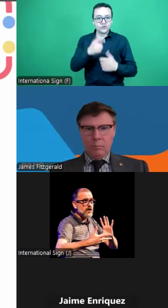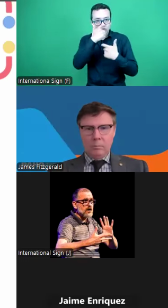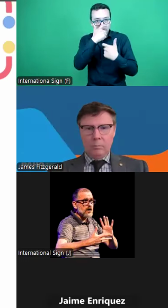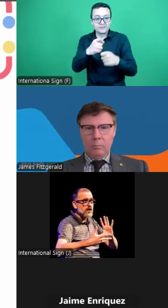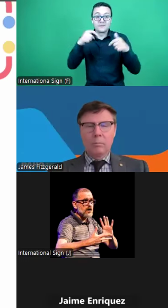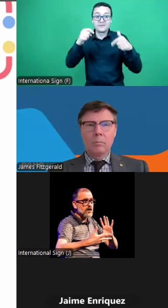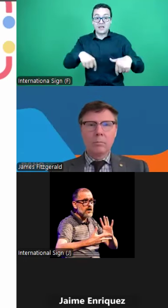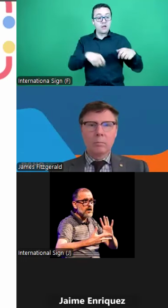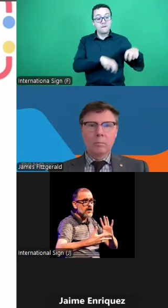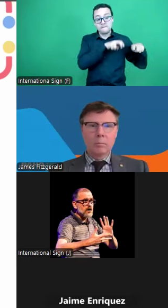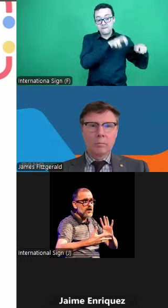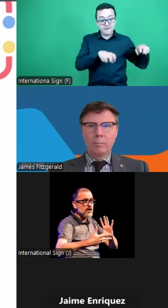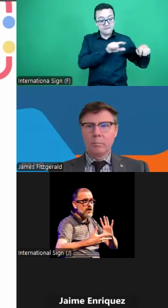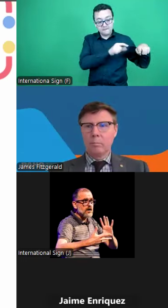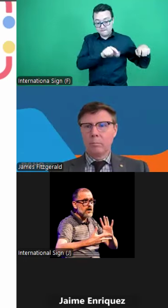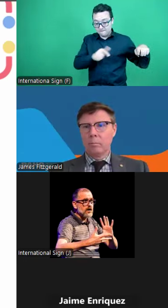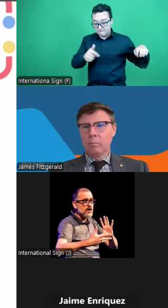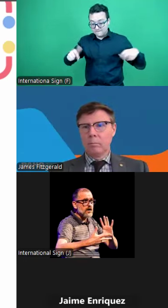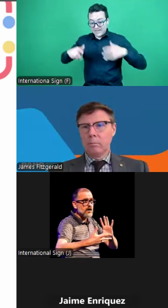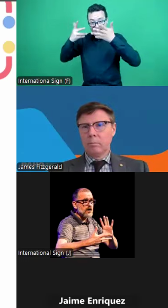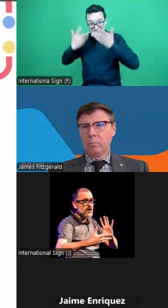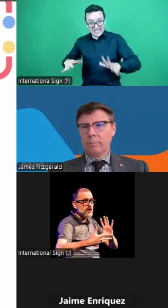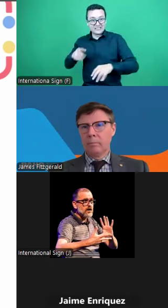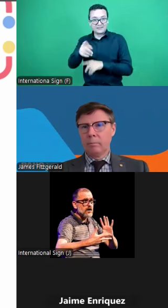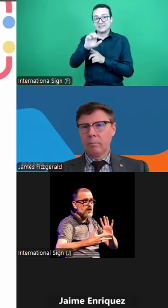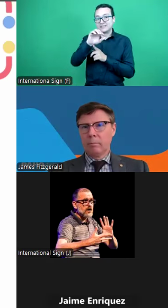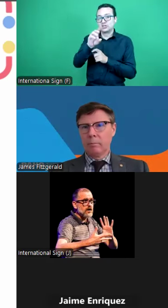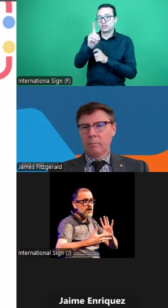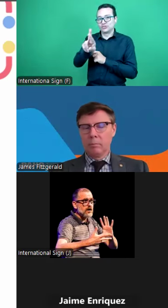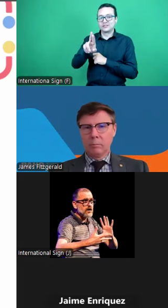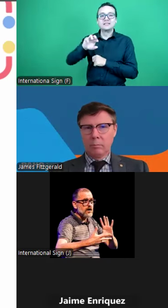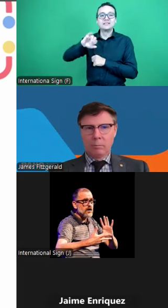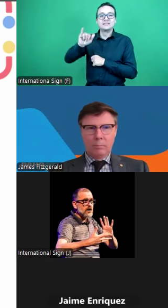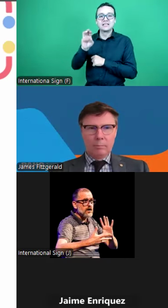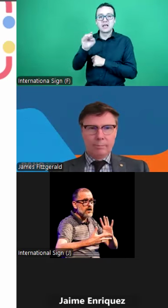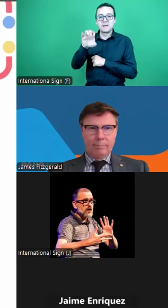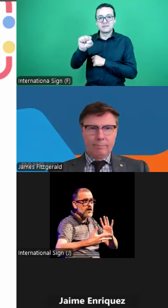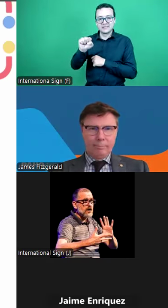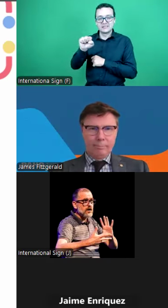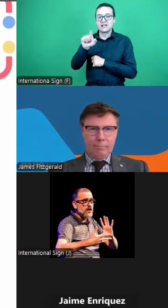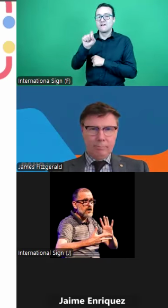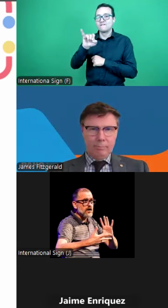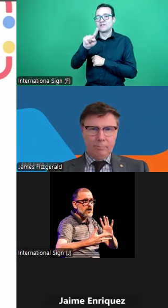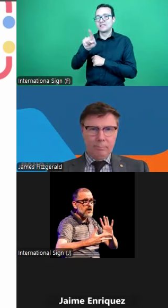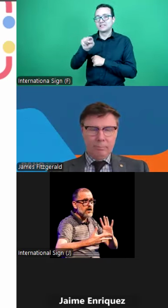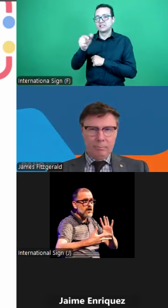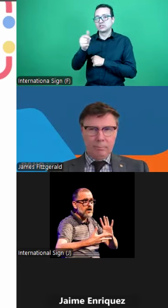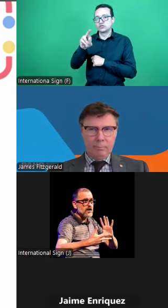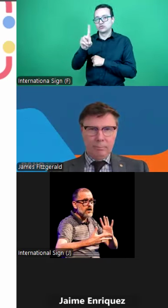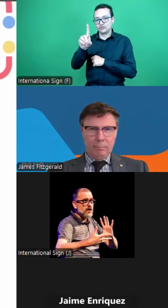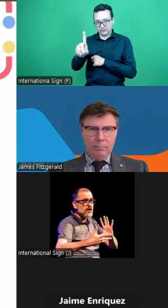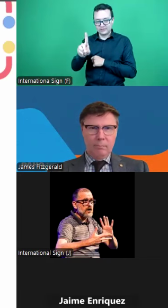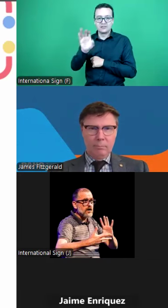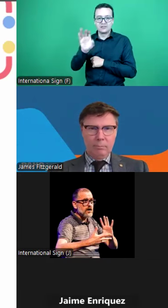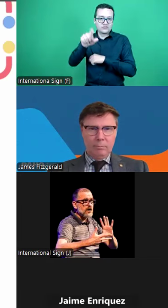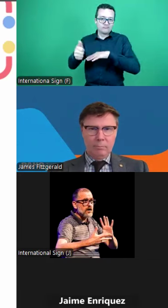aqui para continuar nessa sessão. Eu queria passar a palavra ao Dr. James Fischer, que é o diretor do Departamento de Sistemas de